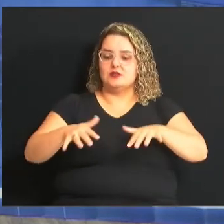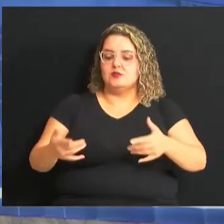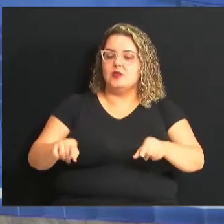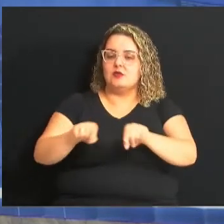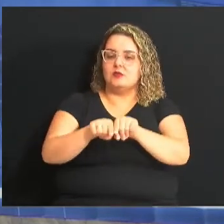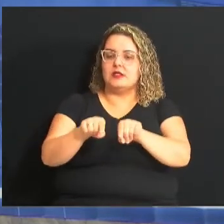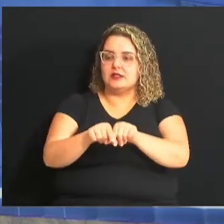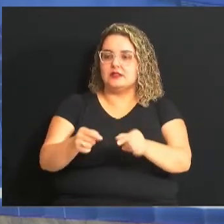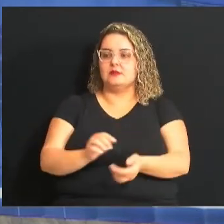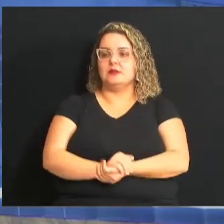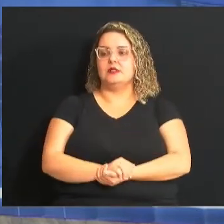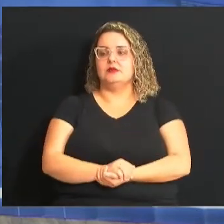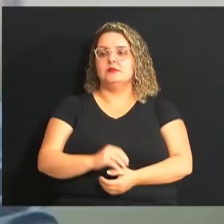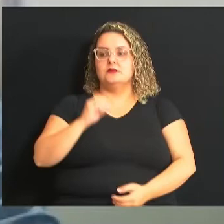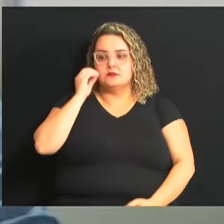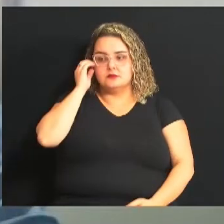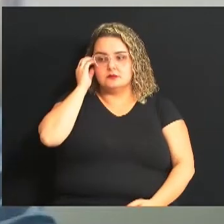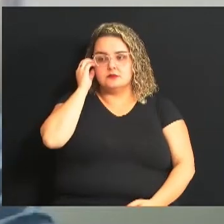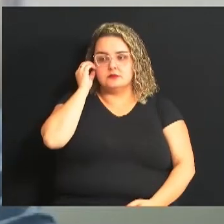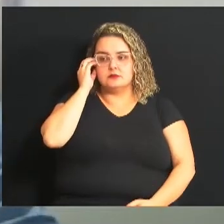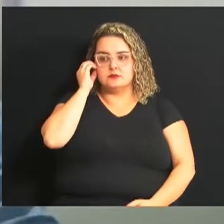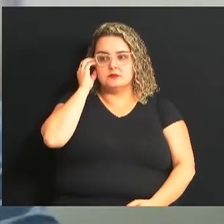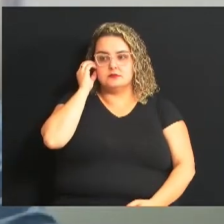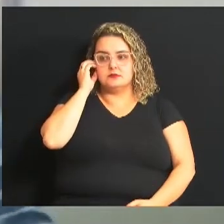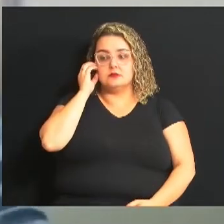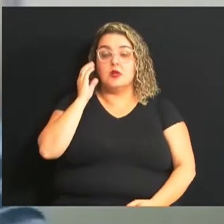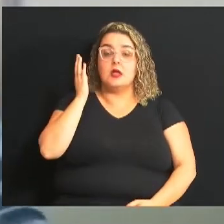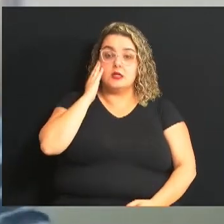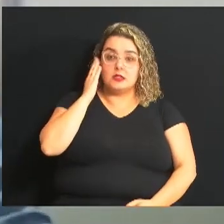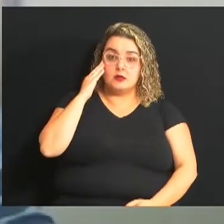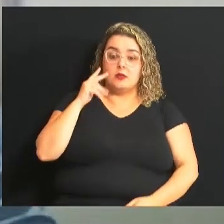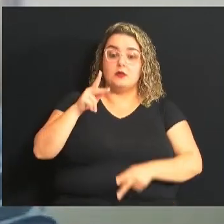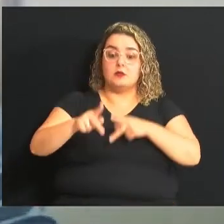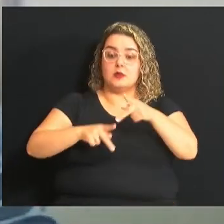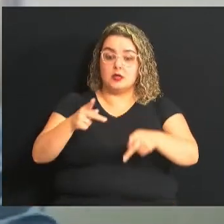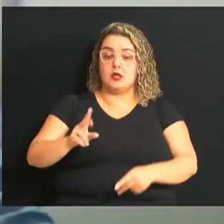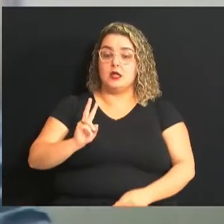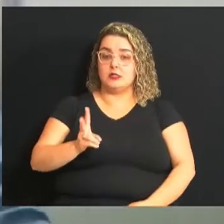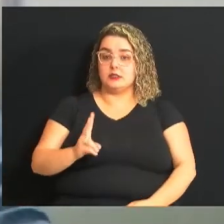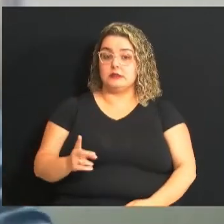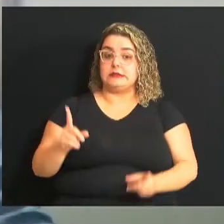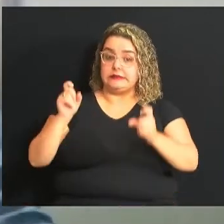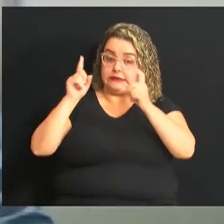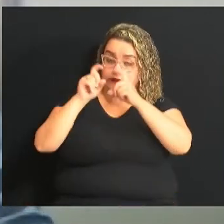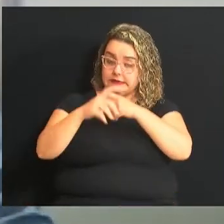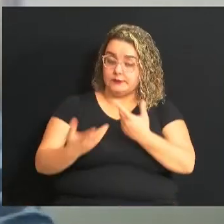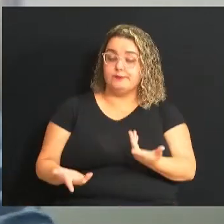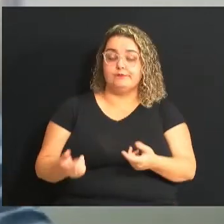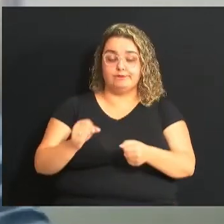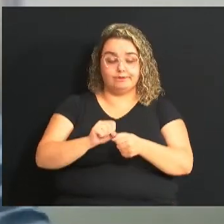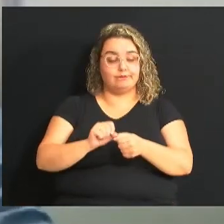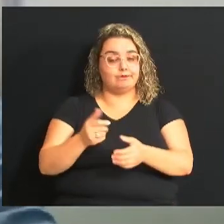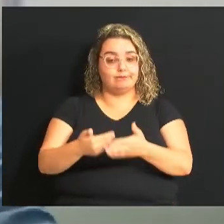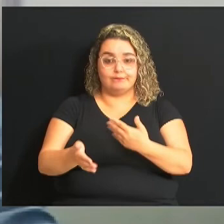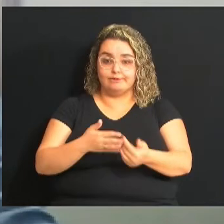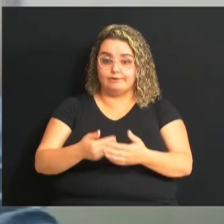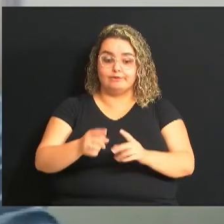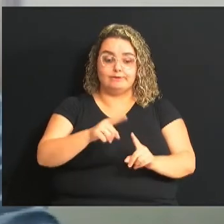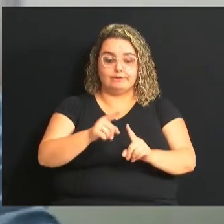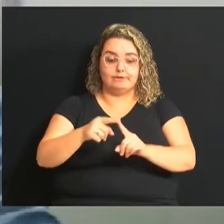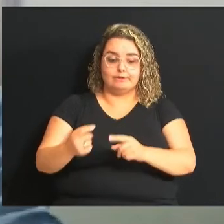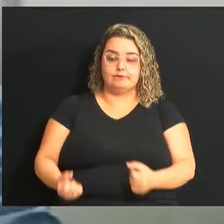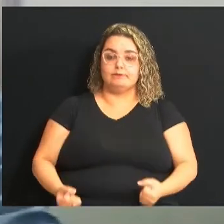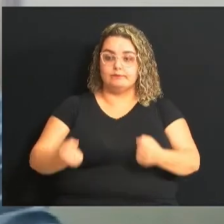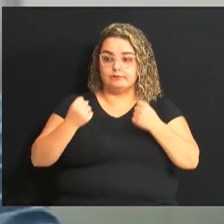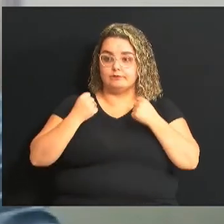também? A gente sabe que para essa população é sempre muito difícil para eles fazerem qualquer tipo de atividade física, porque tem